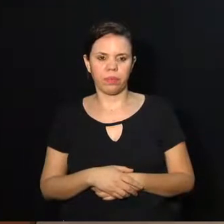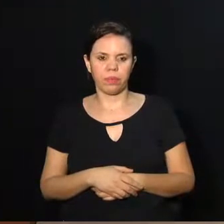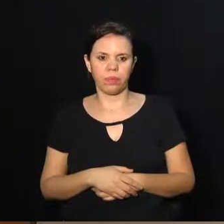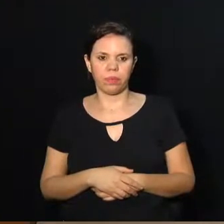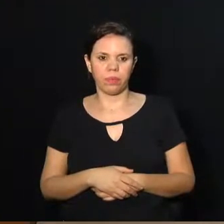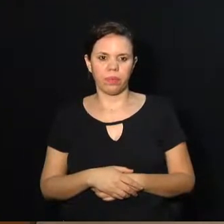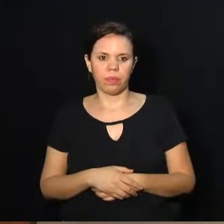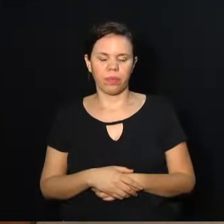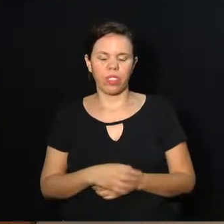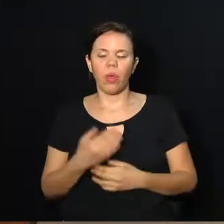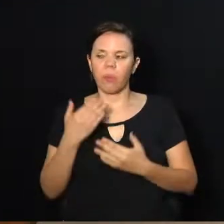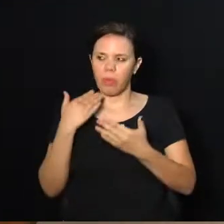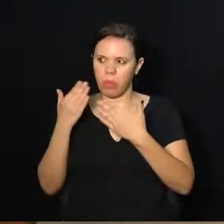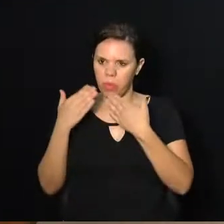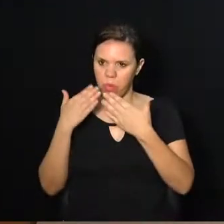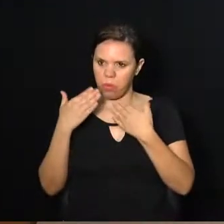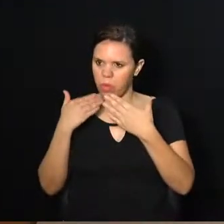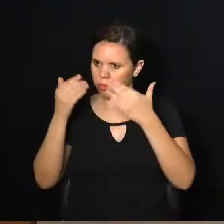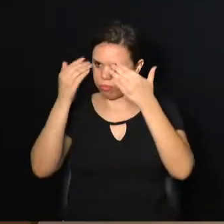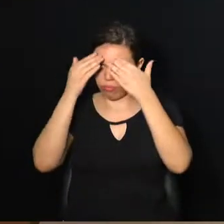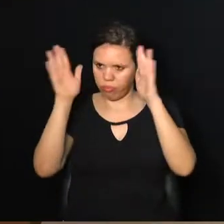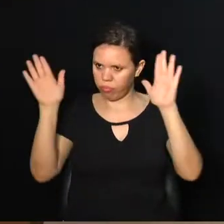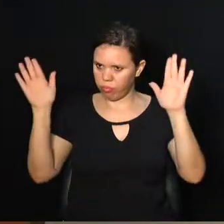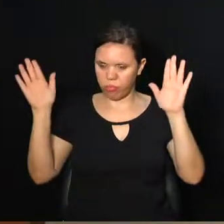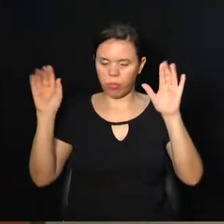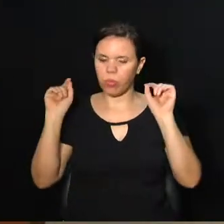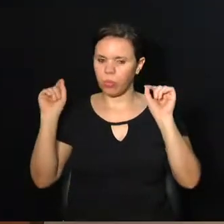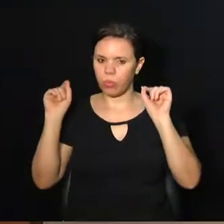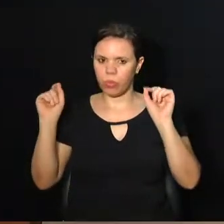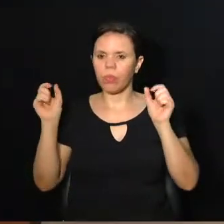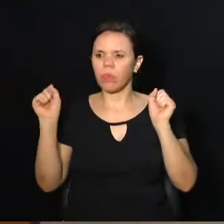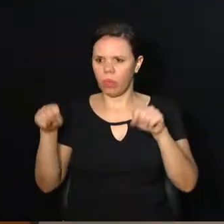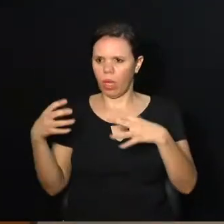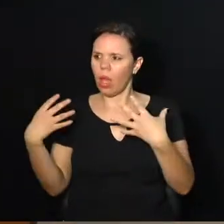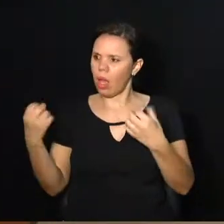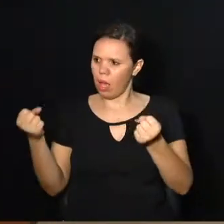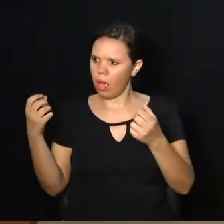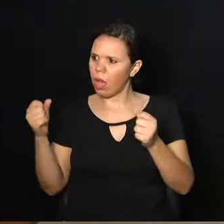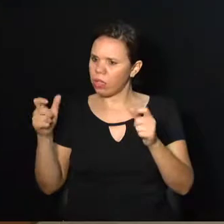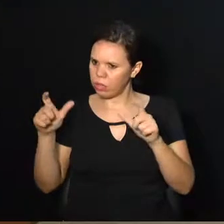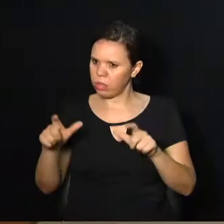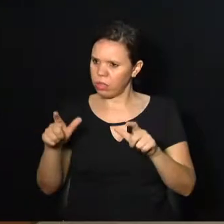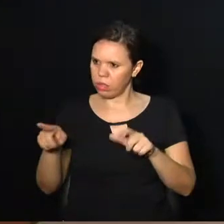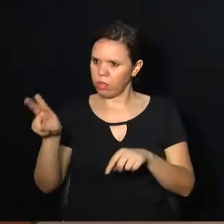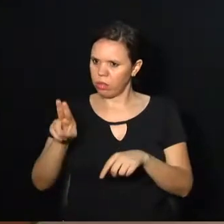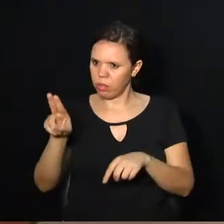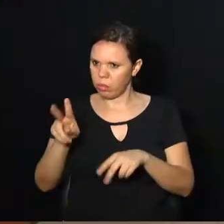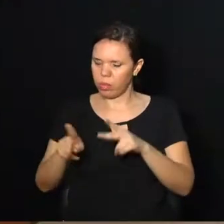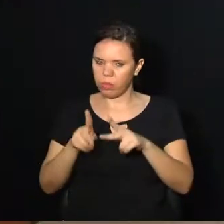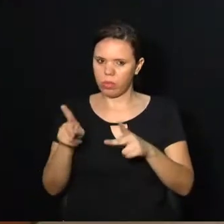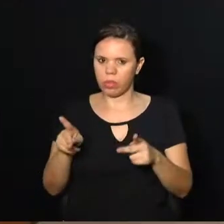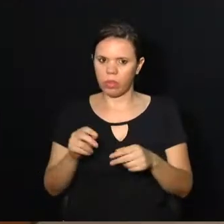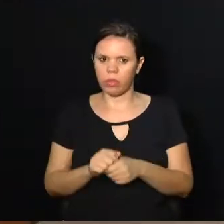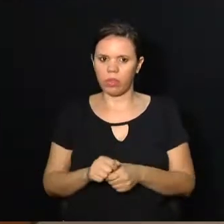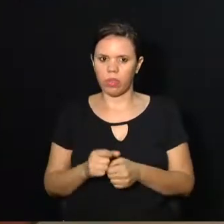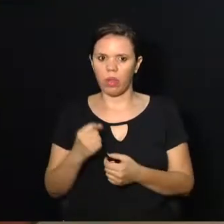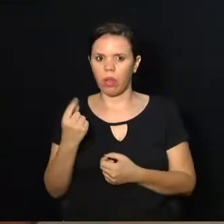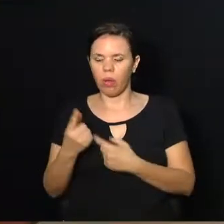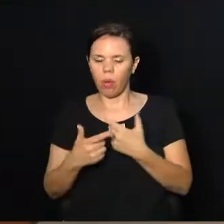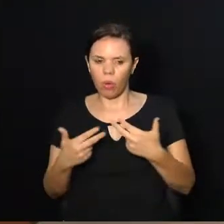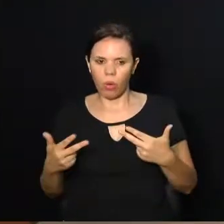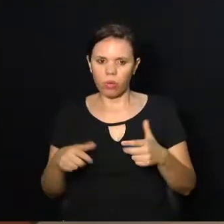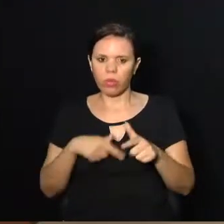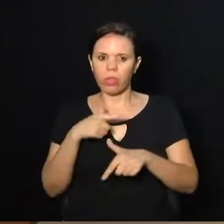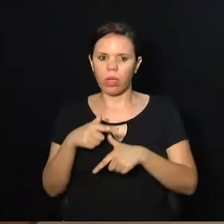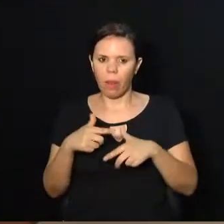tivemos uma conversa muito aberta, que ela topa disponibilizar o espaço para uma outra frente, para uma